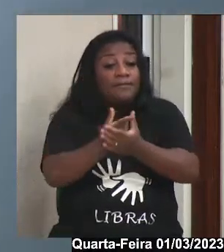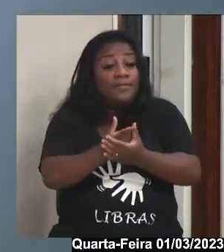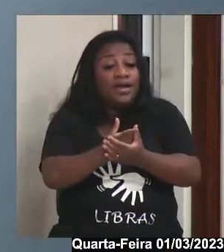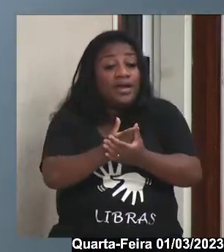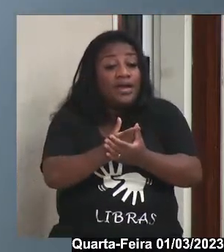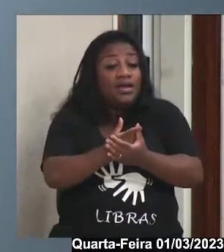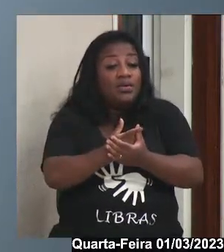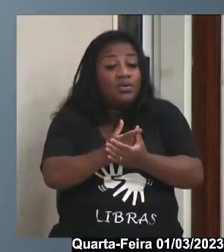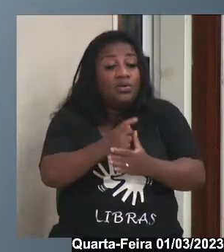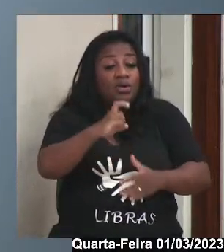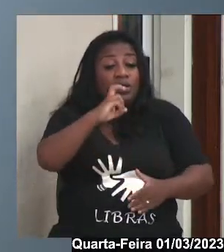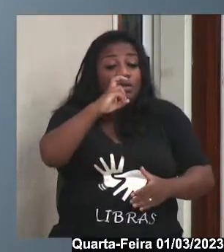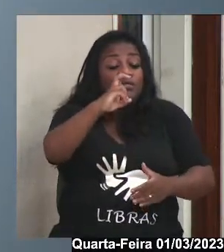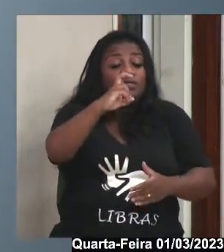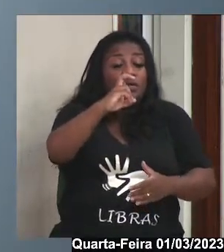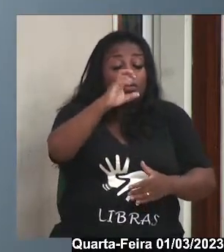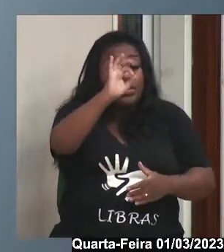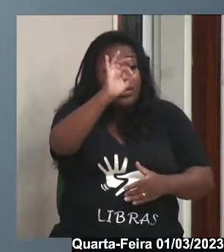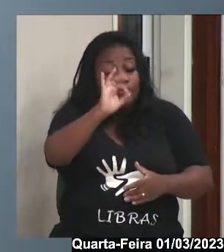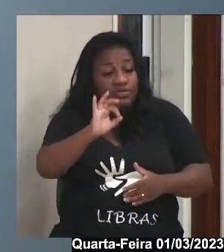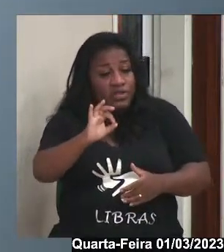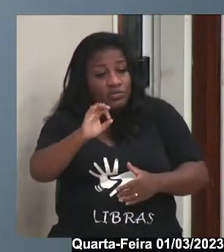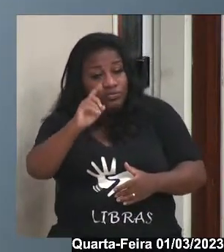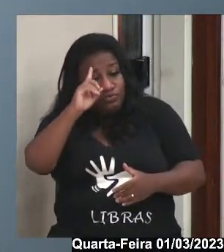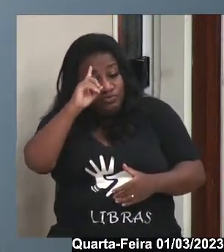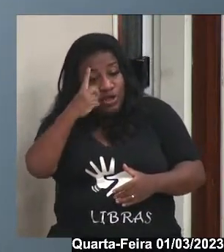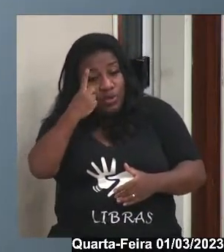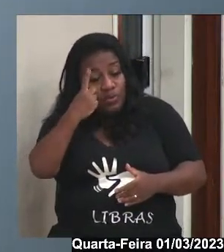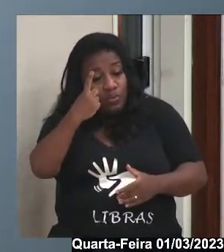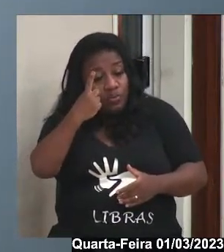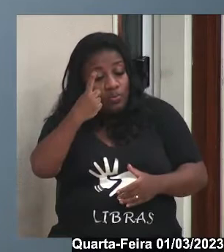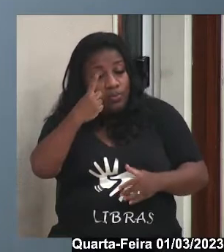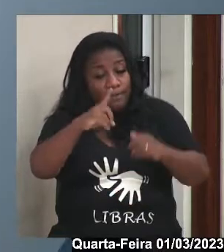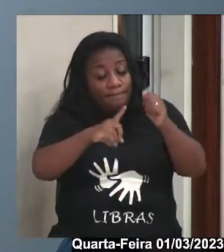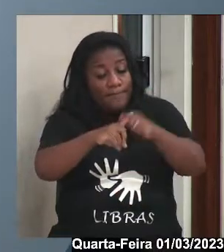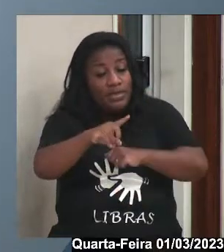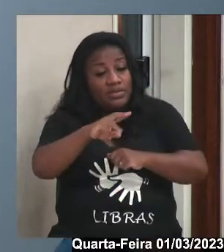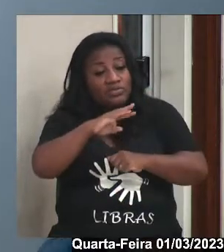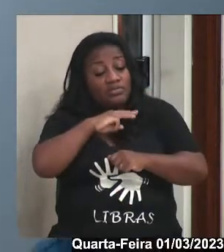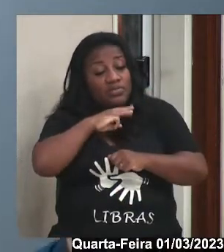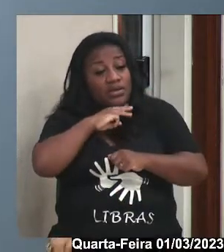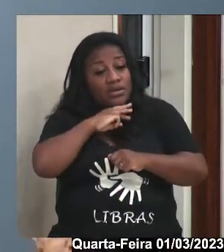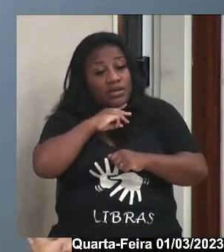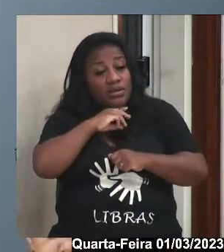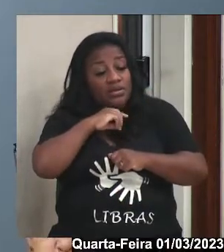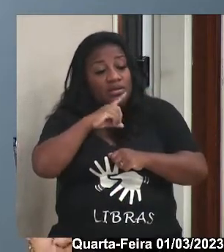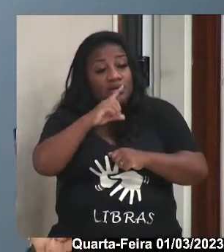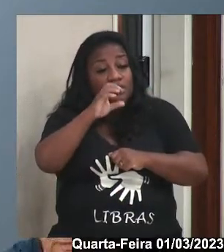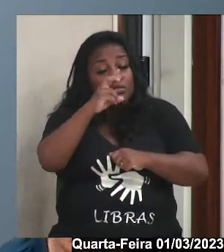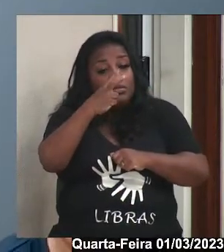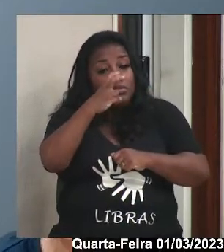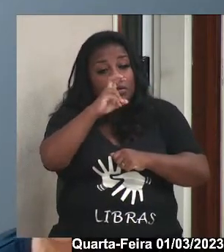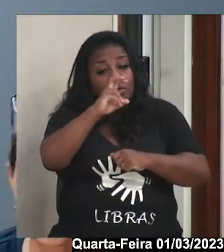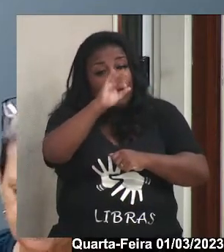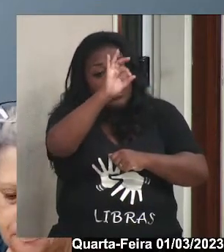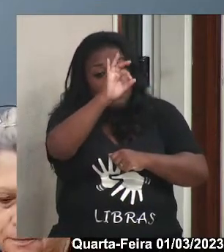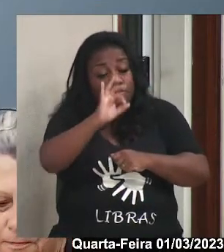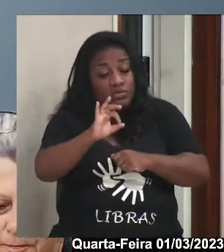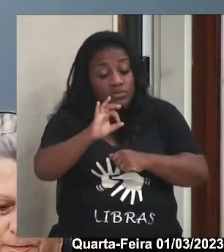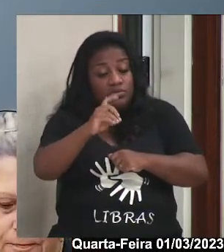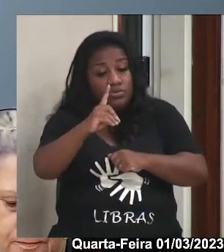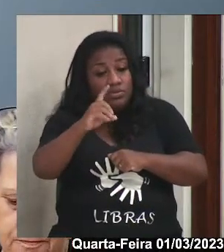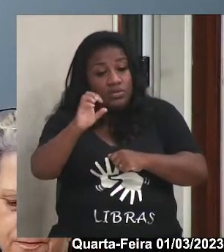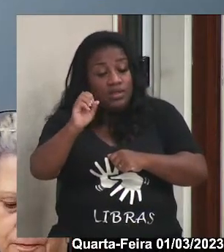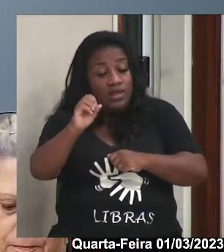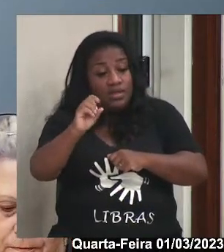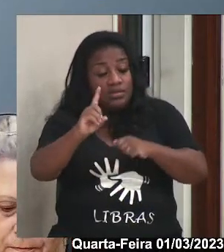vereador, 50% no dia 1 de março, e 50% no dia 10 de março. Ou